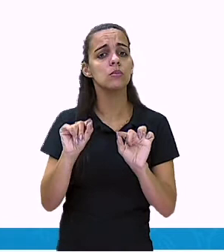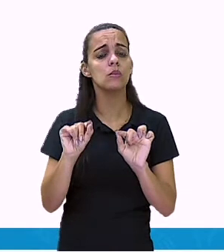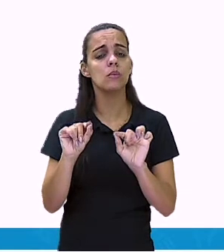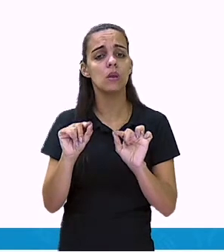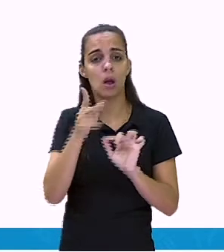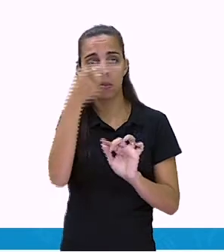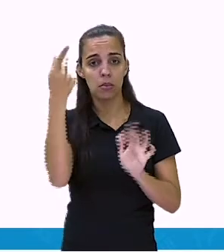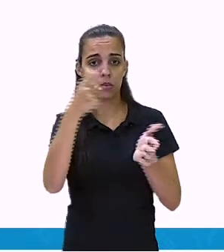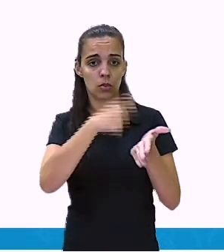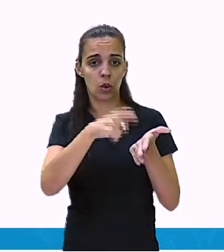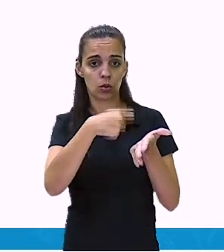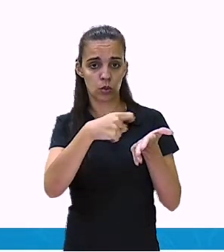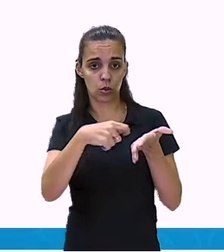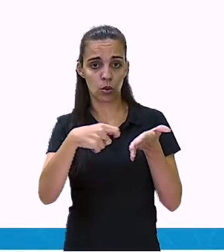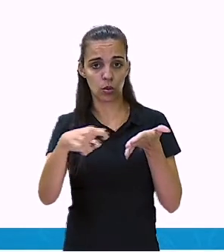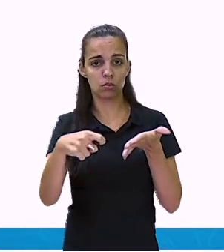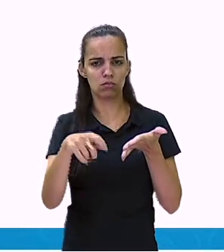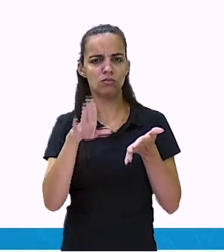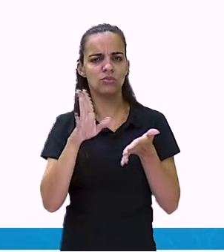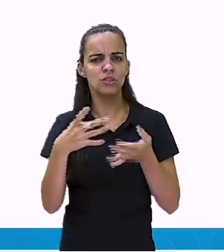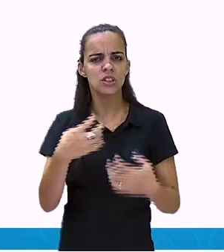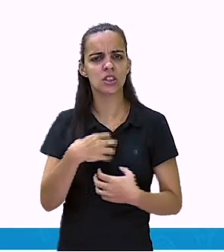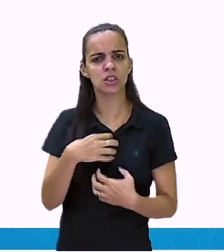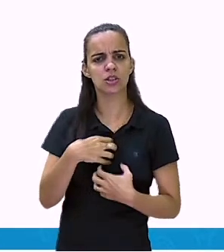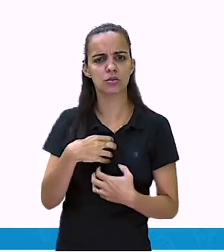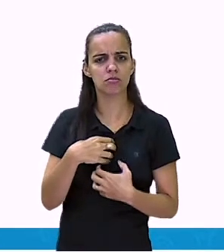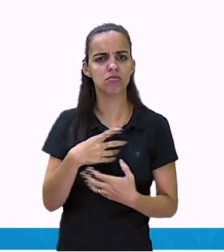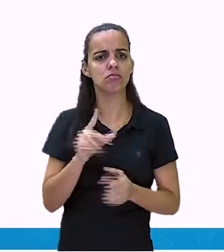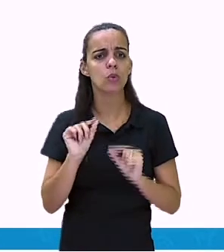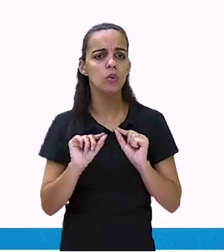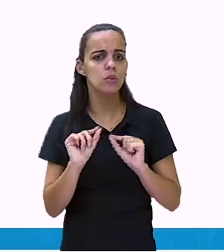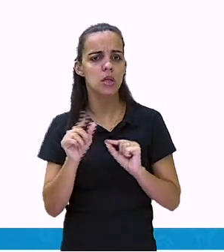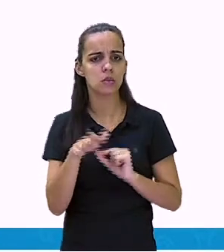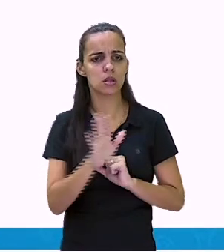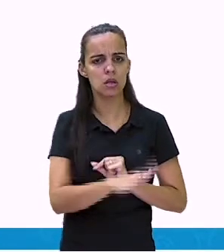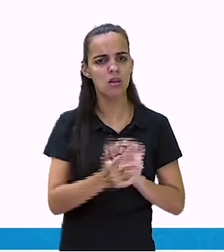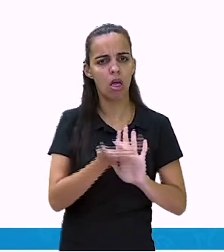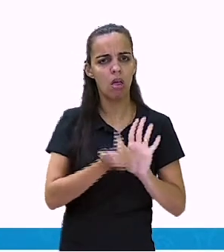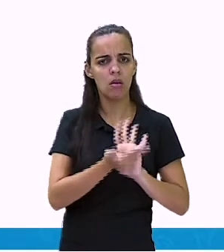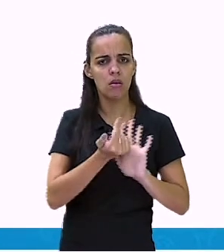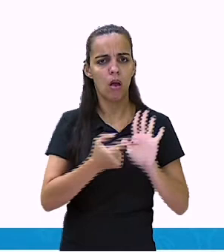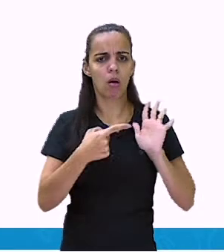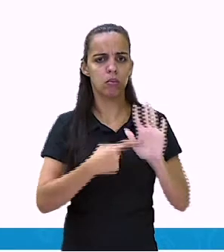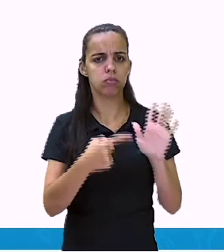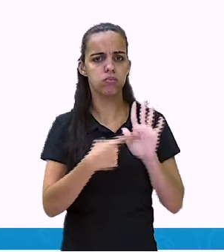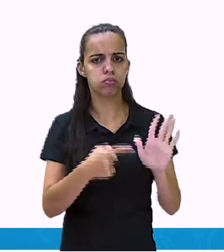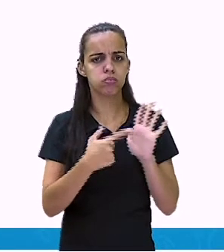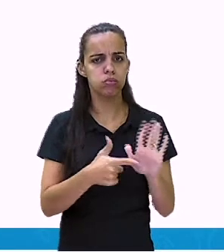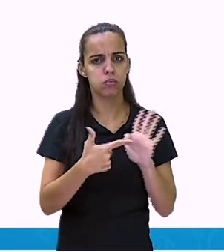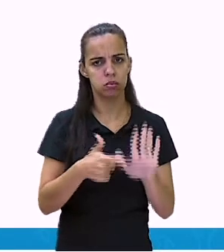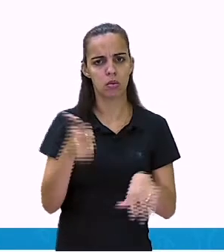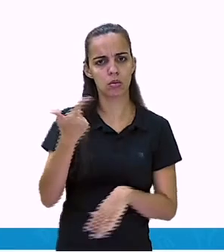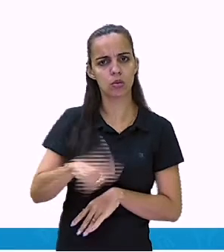que, para o autor, não faz sentido que os mesmos desenhos sejam